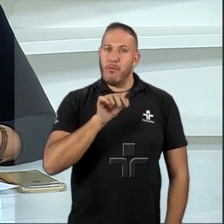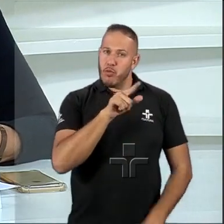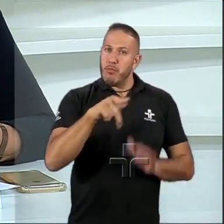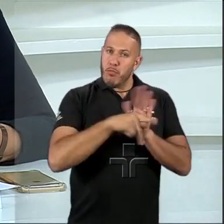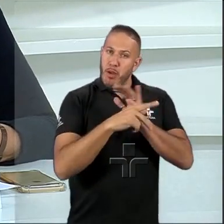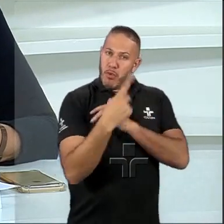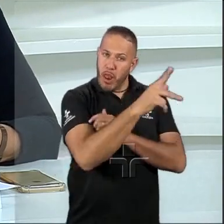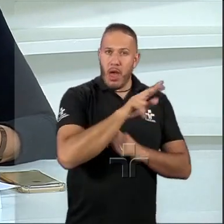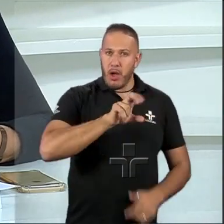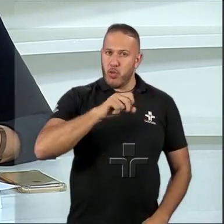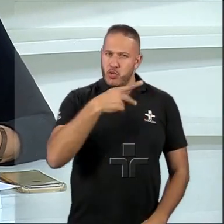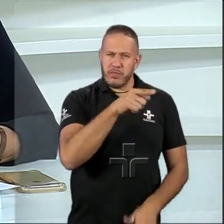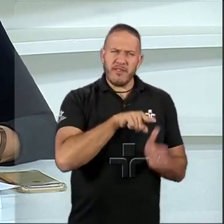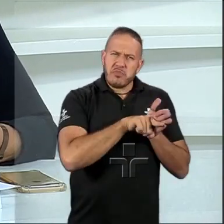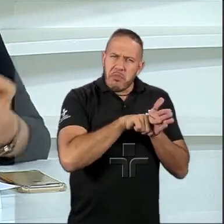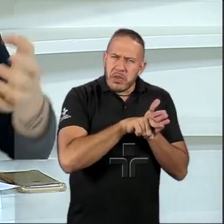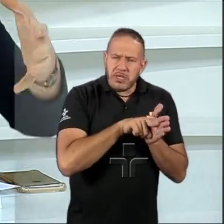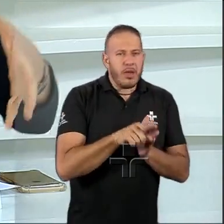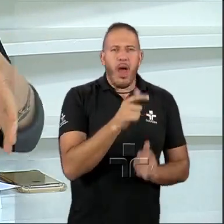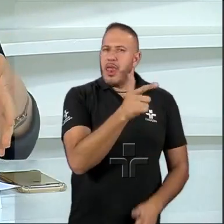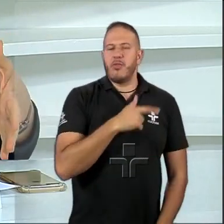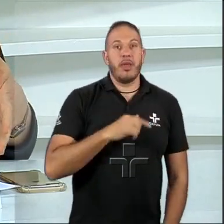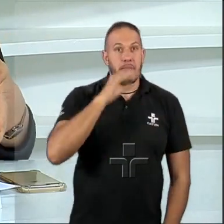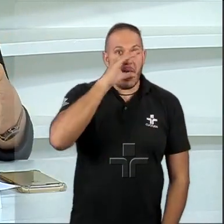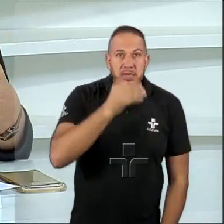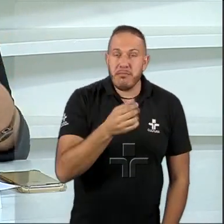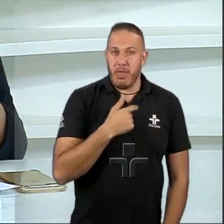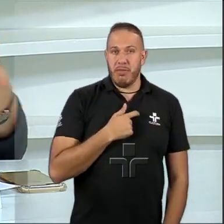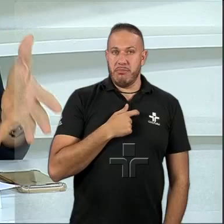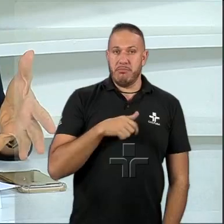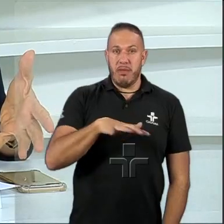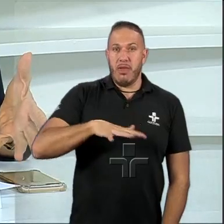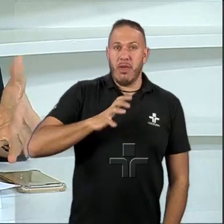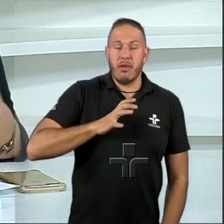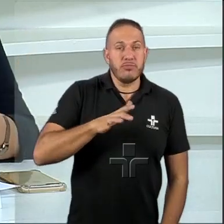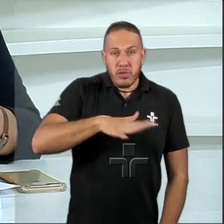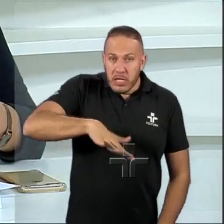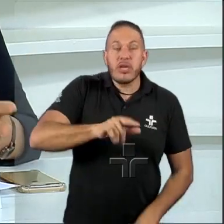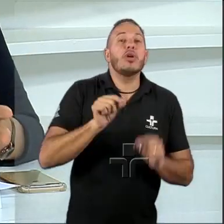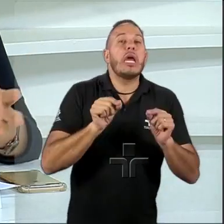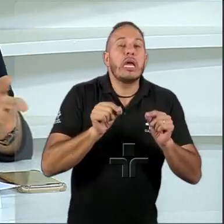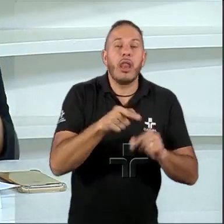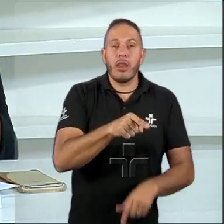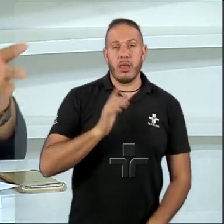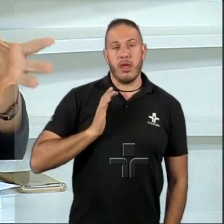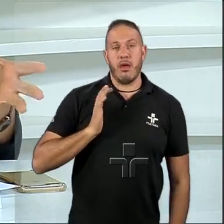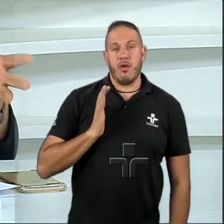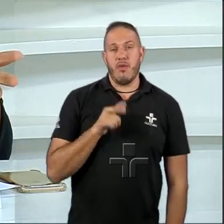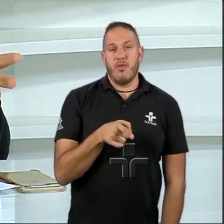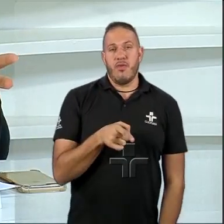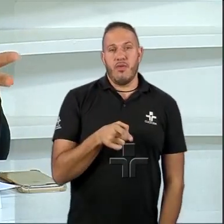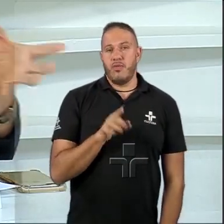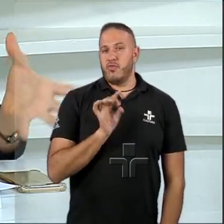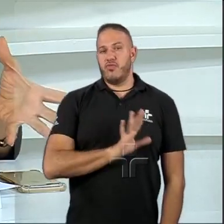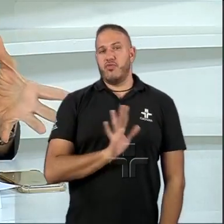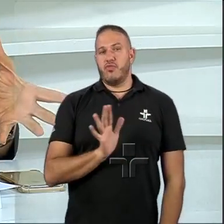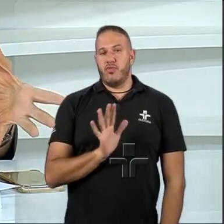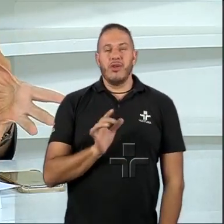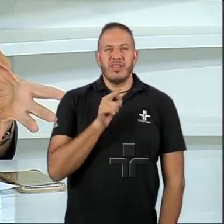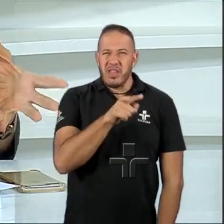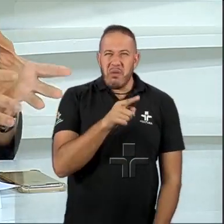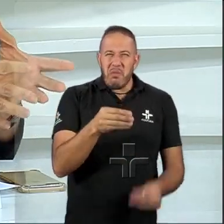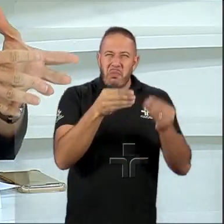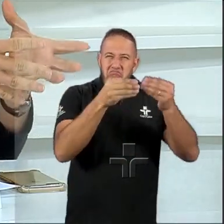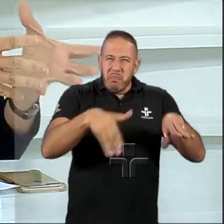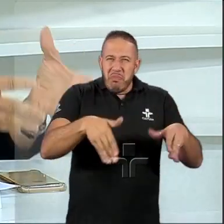e, além de não ter PSDB, não ter centro, tinha rico, só tinha rico. Então, esse